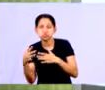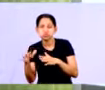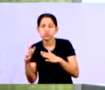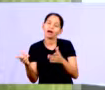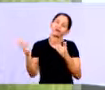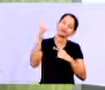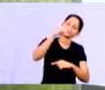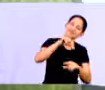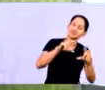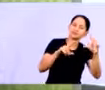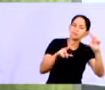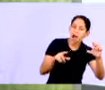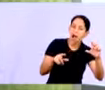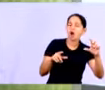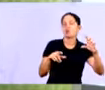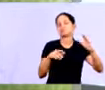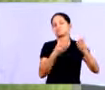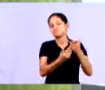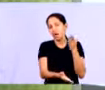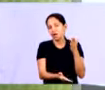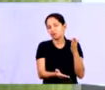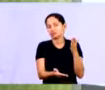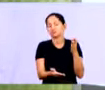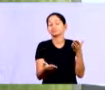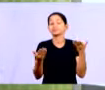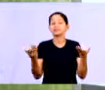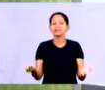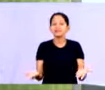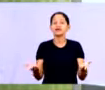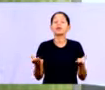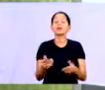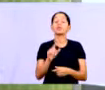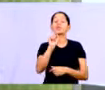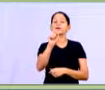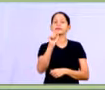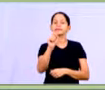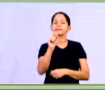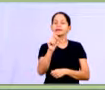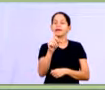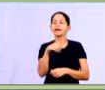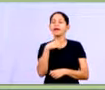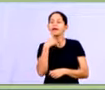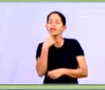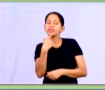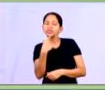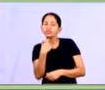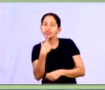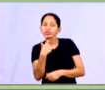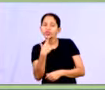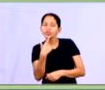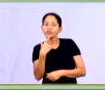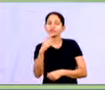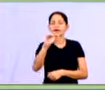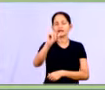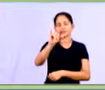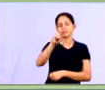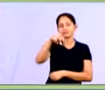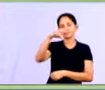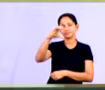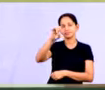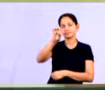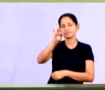perder. Já a incerteza, professora Denise, significa... A incerteza, gente, ela é algo que é inerente a todos